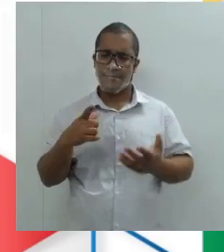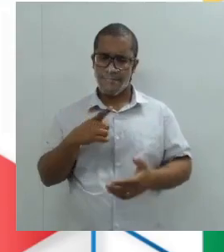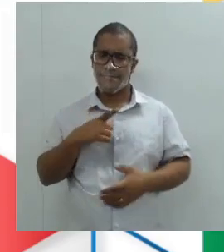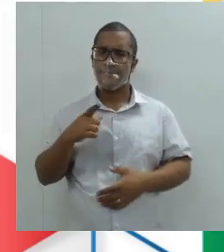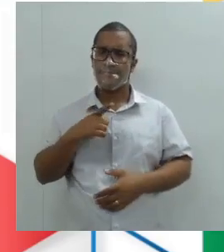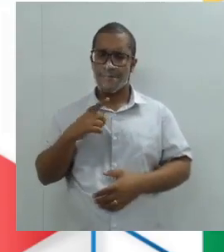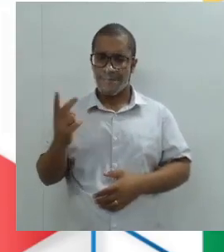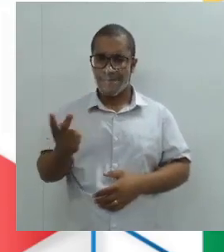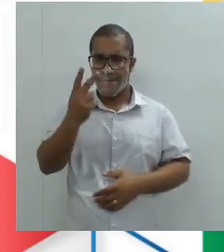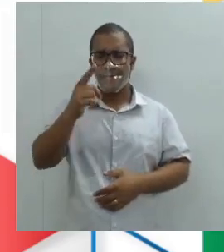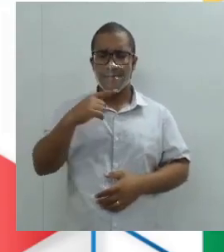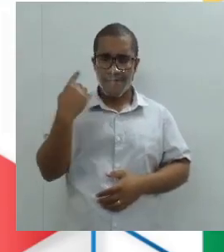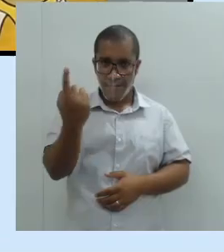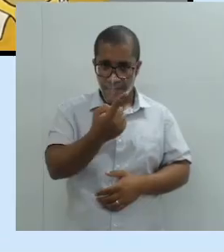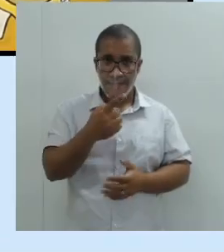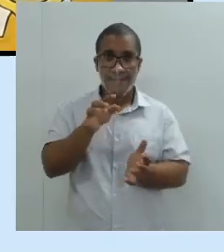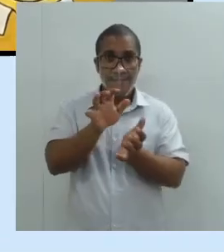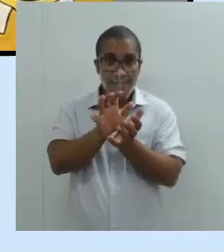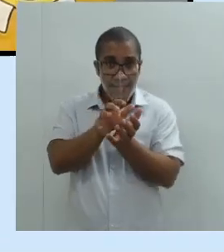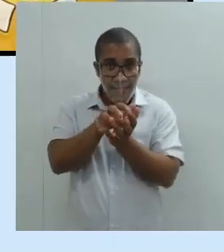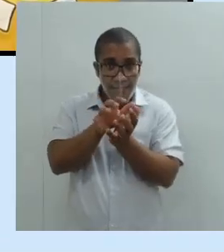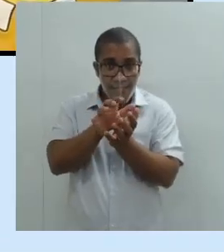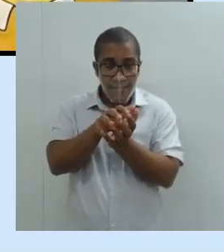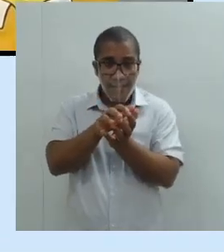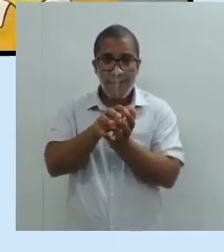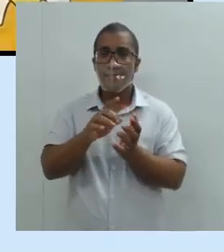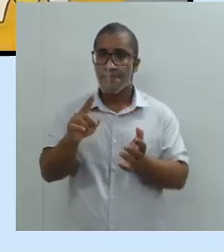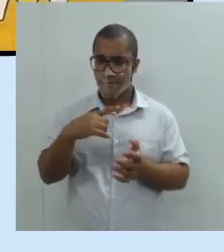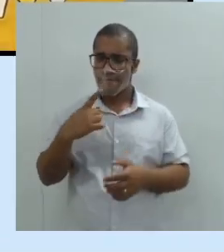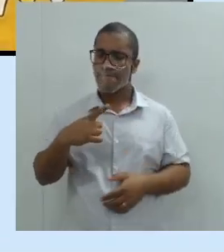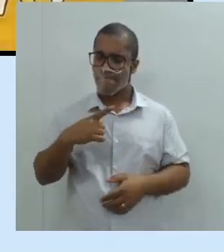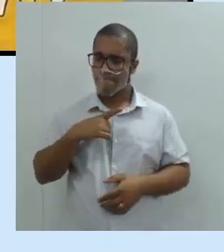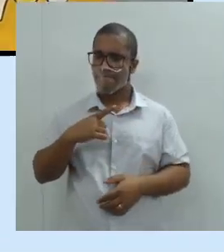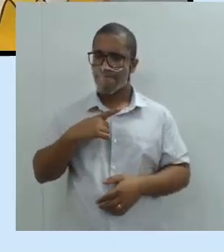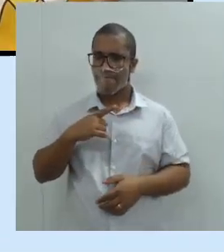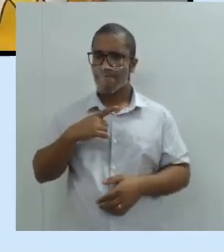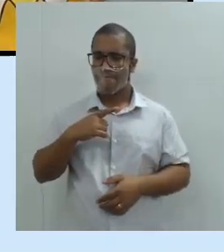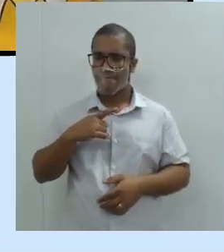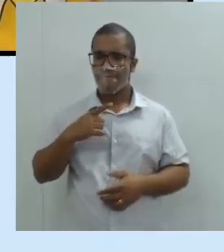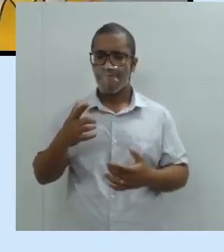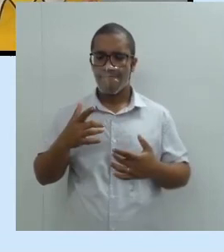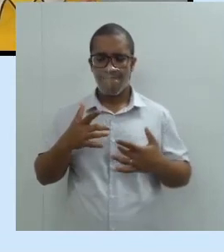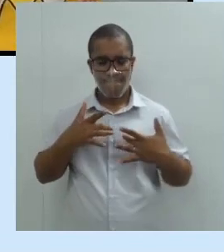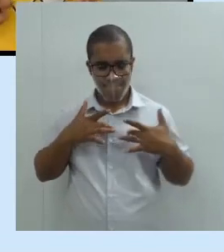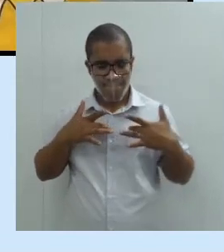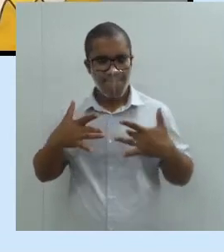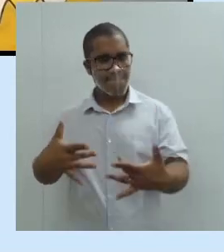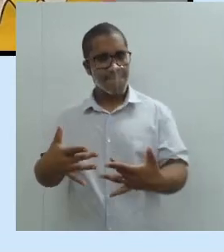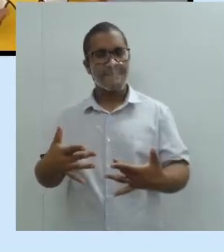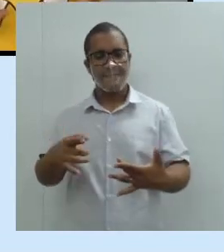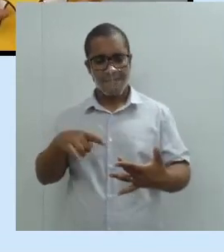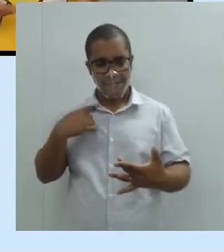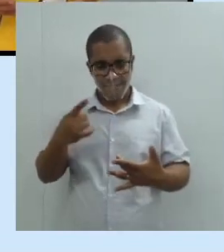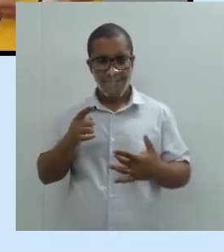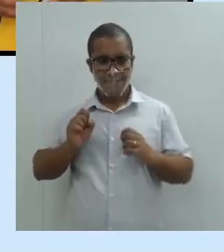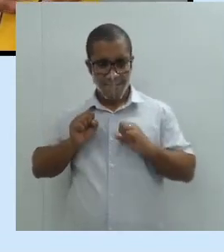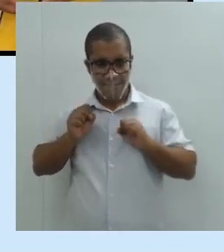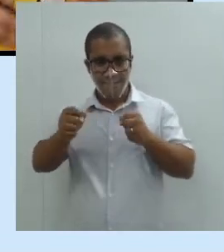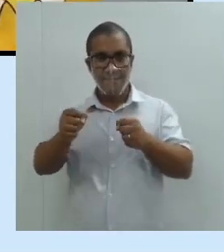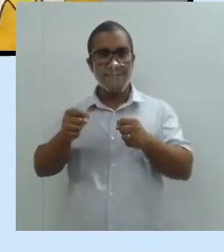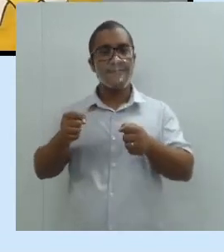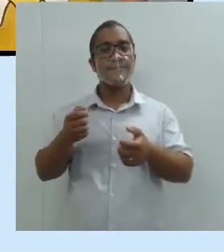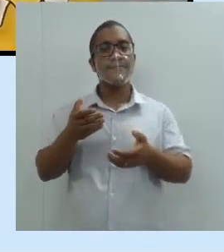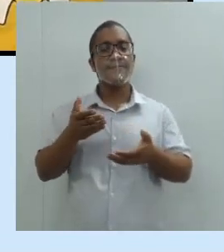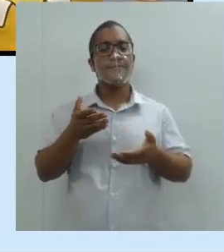principalmente, eu acho, pernambucano, nós pernambucanos, nós temos essa solidariedade, né, de preservar a nossa cultura, né?